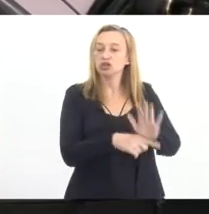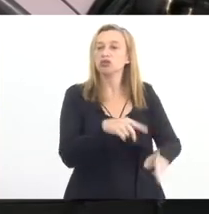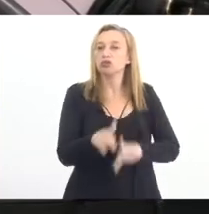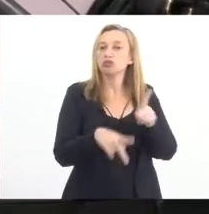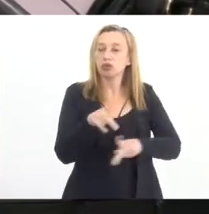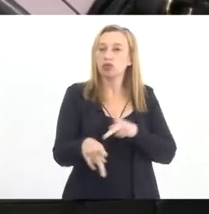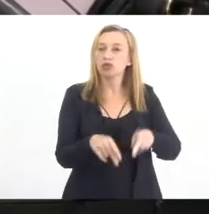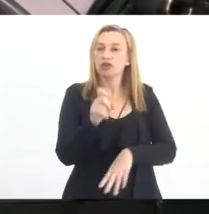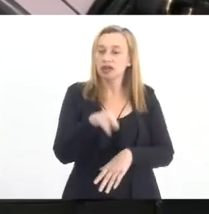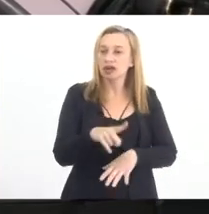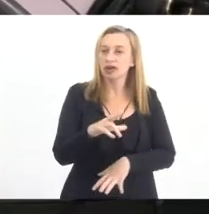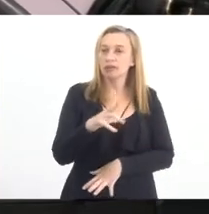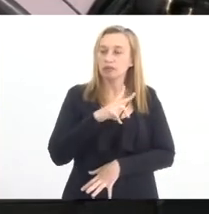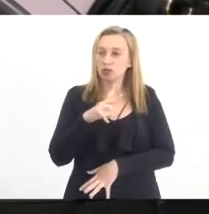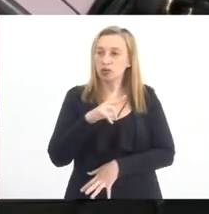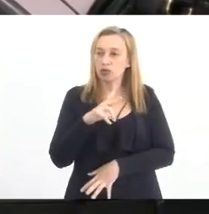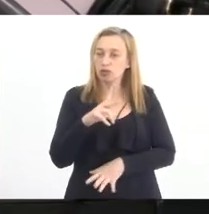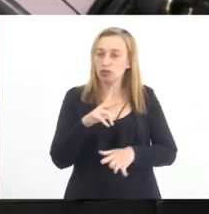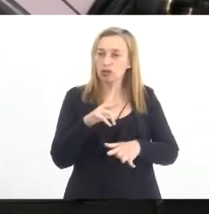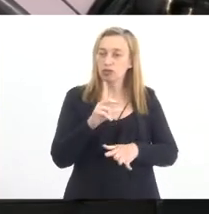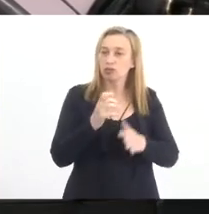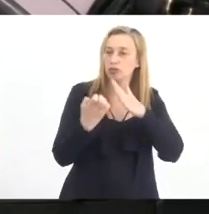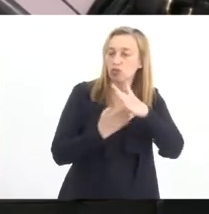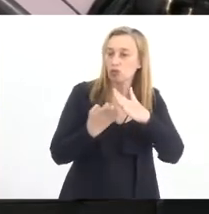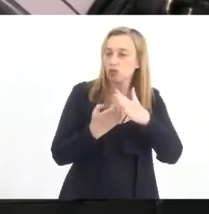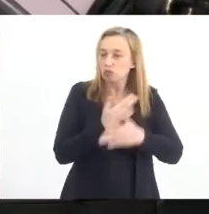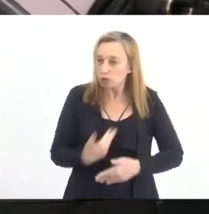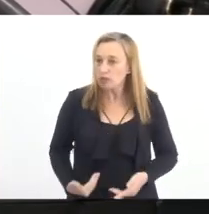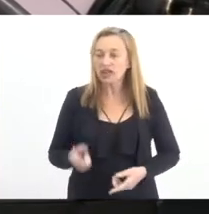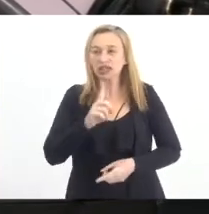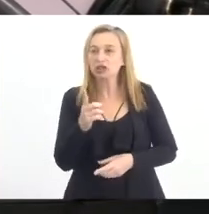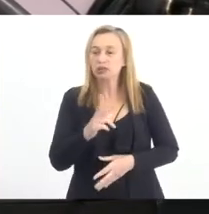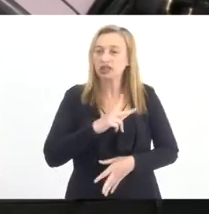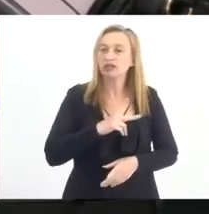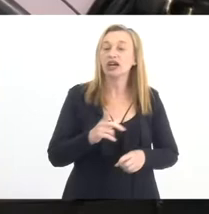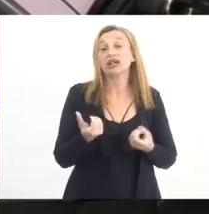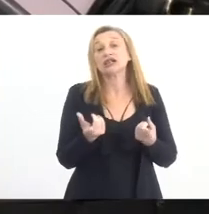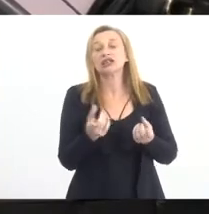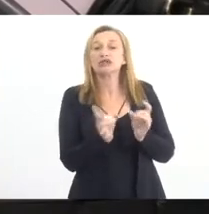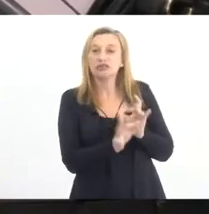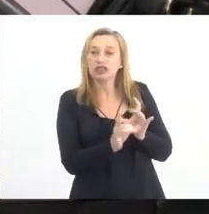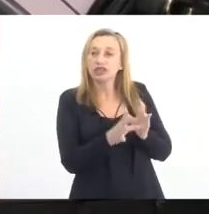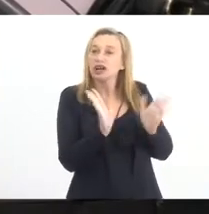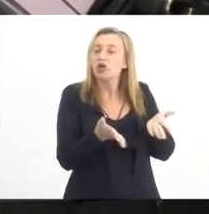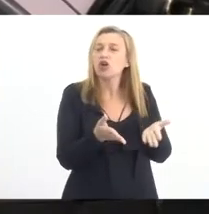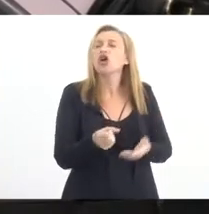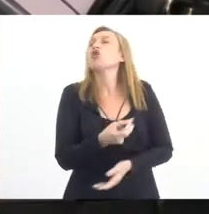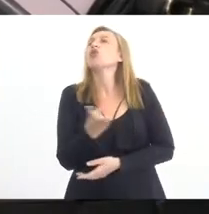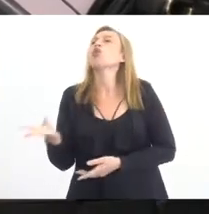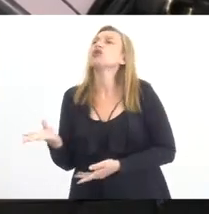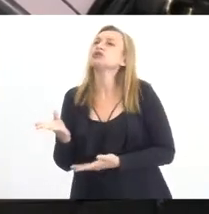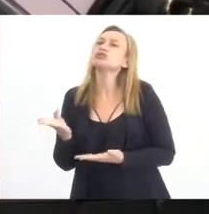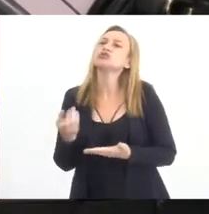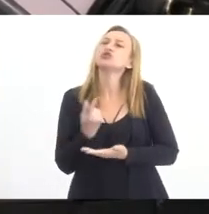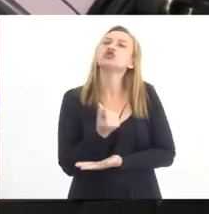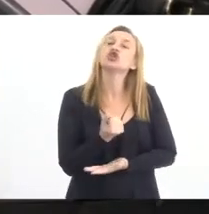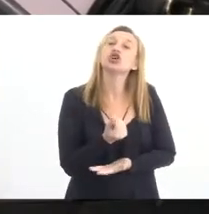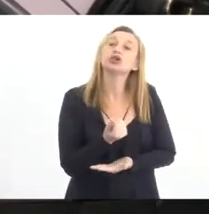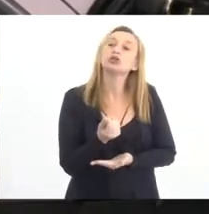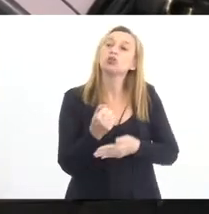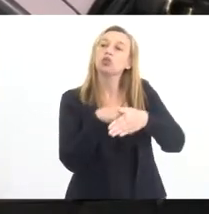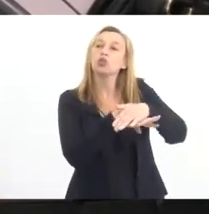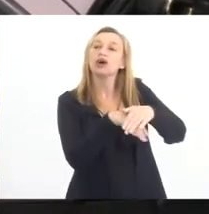ser tratada com respeito. Mas nós não conseguimos. E a SEDAI foi privatizada. Quanto é que dinheiro de Estado não botou para dentro, no